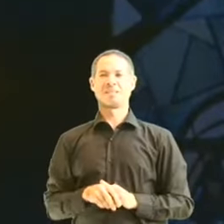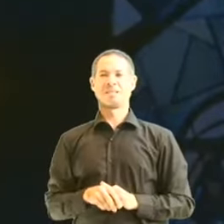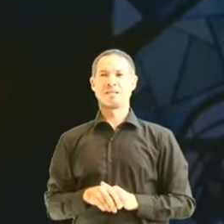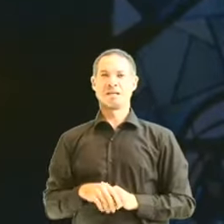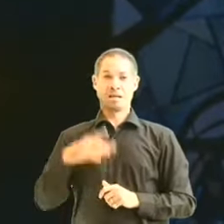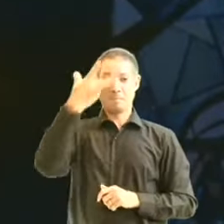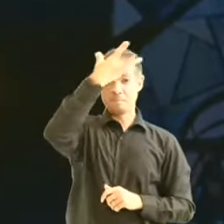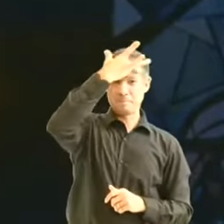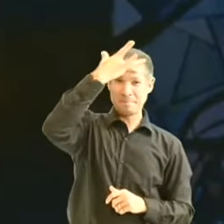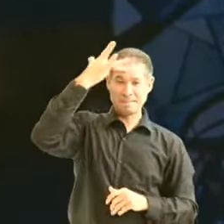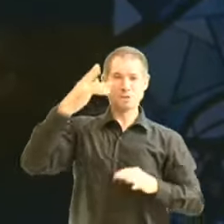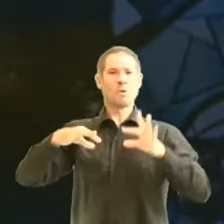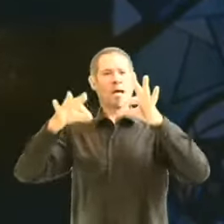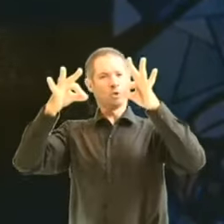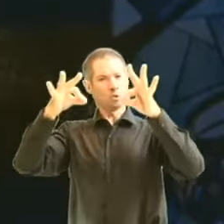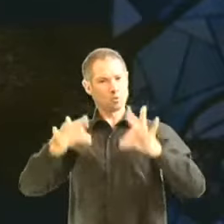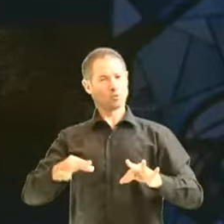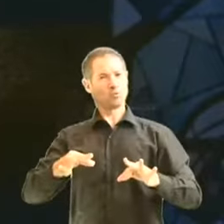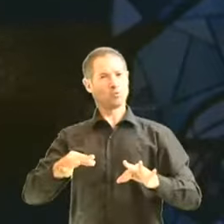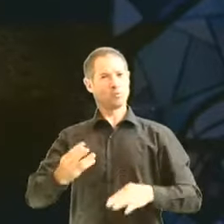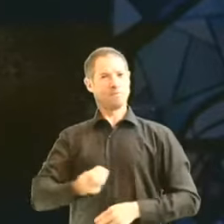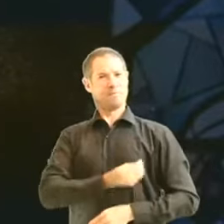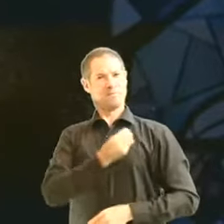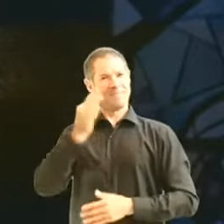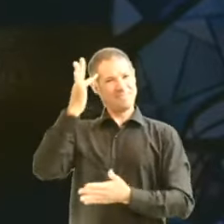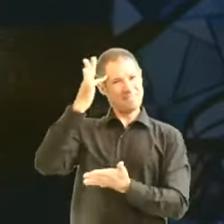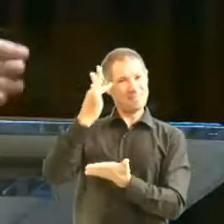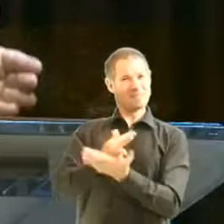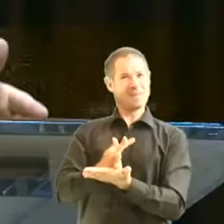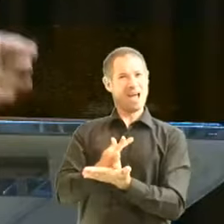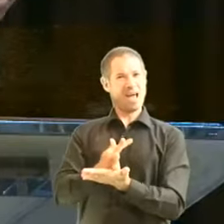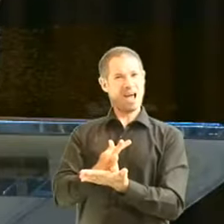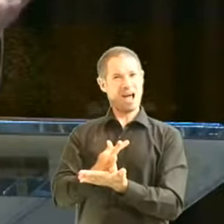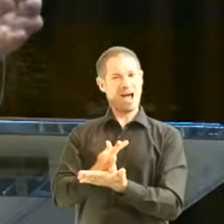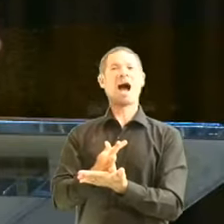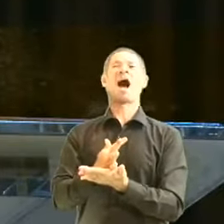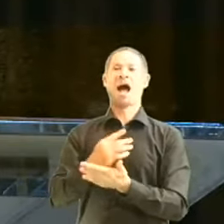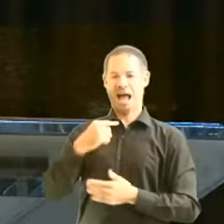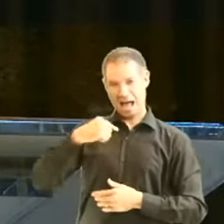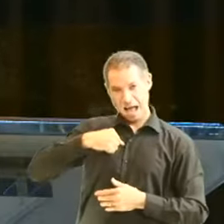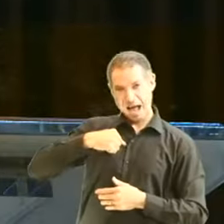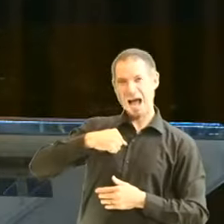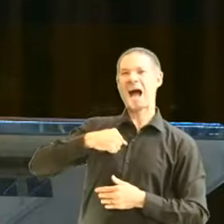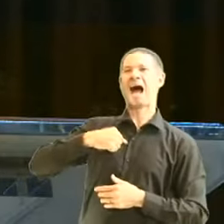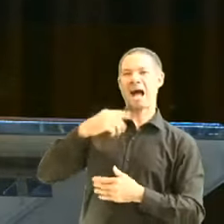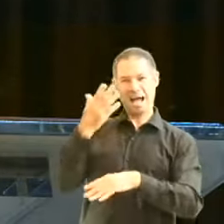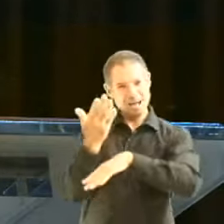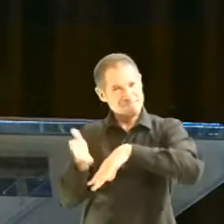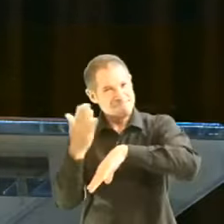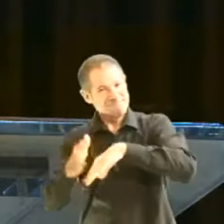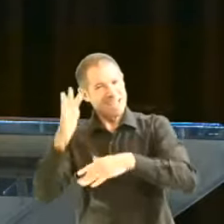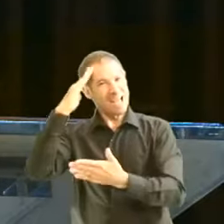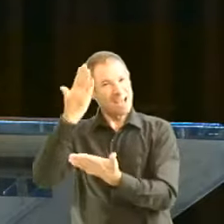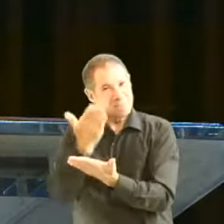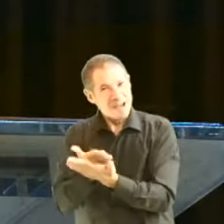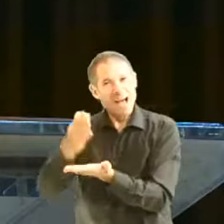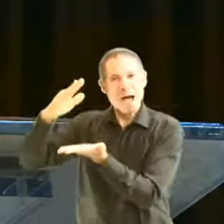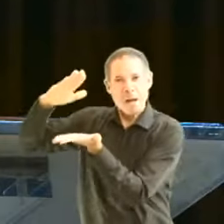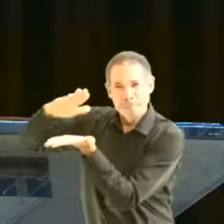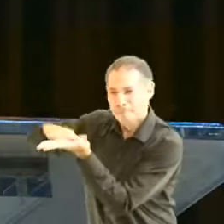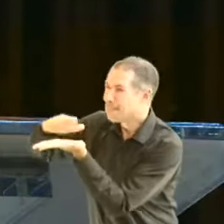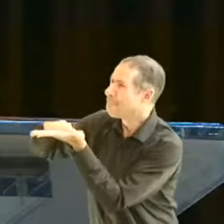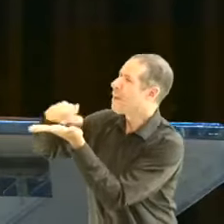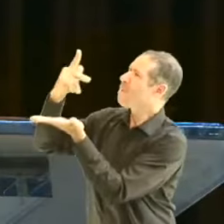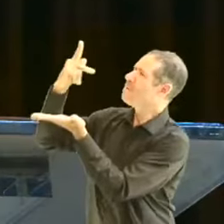O justo vive pela fé. Então eu vou caminhar por fé, na palma da mão